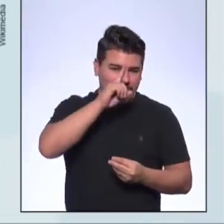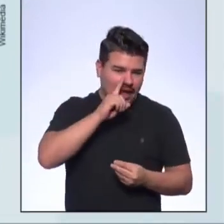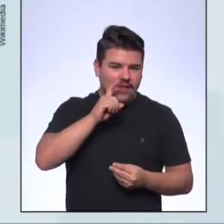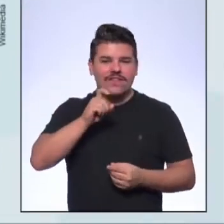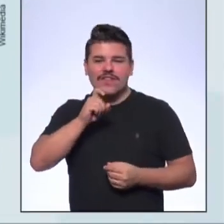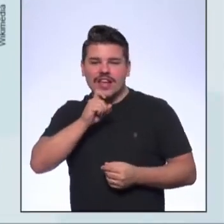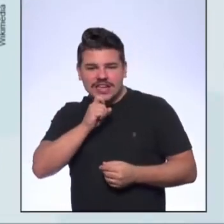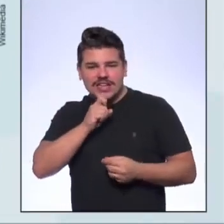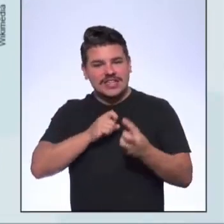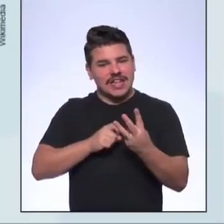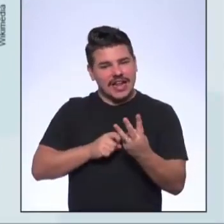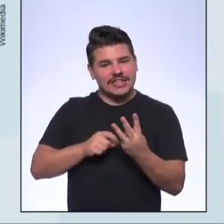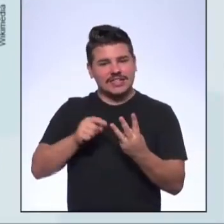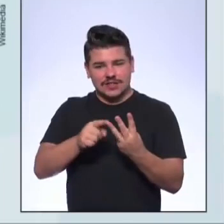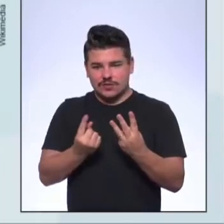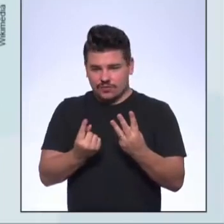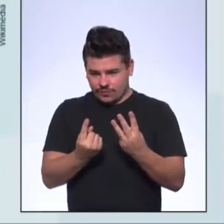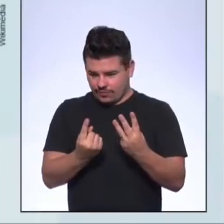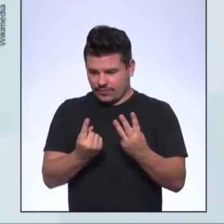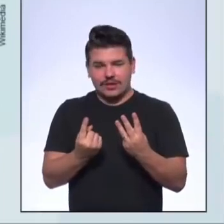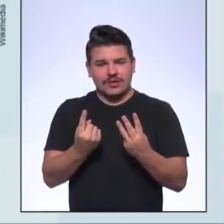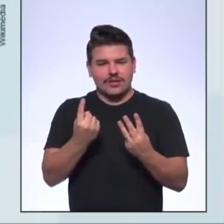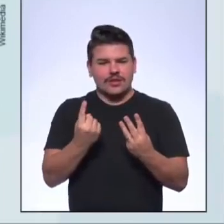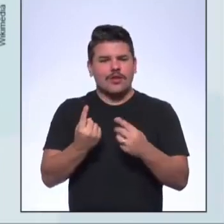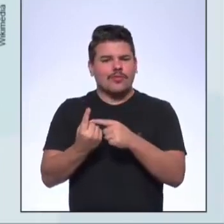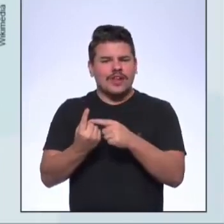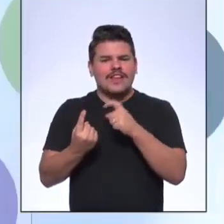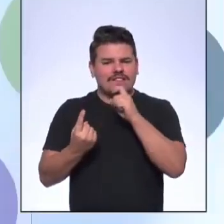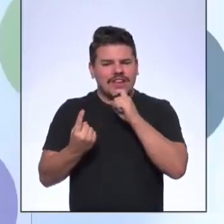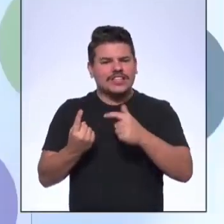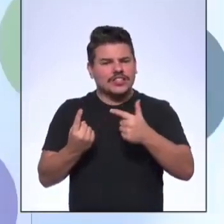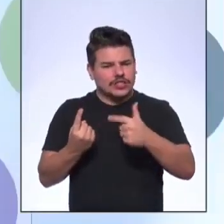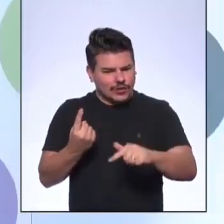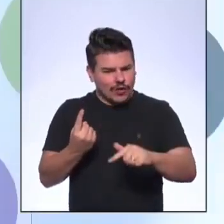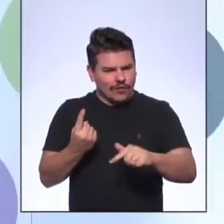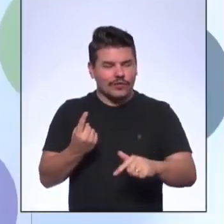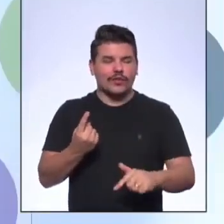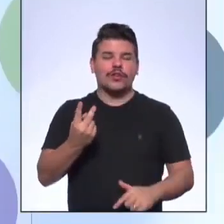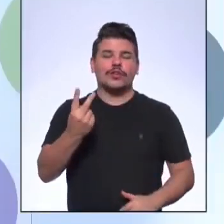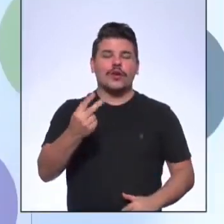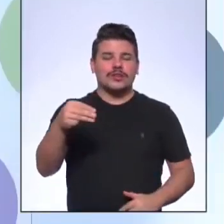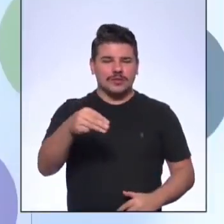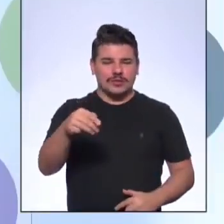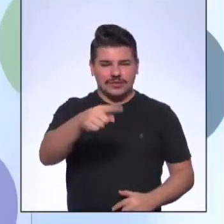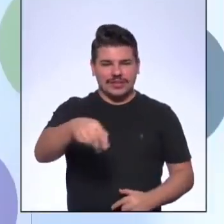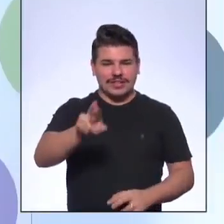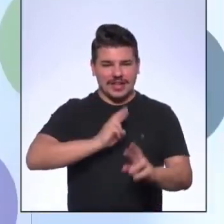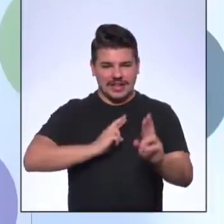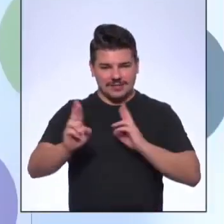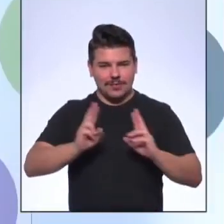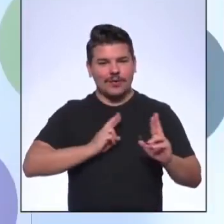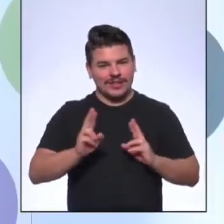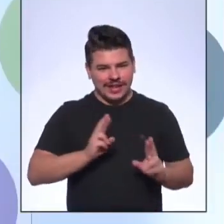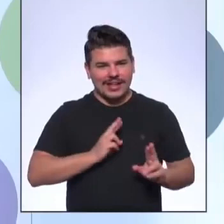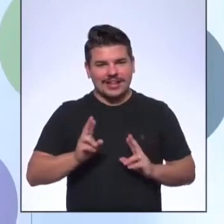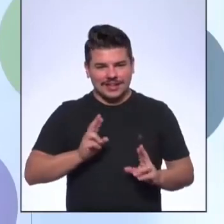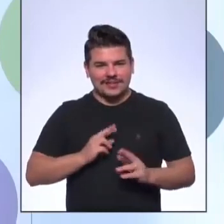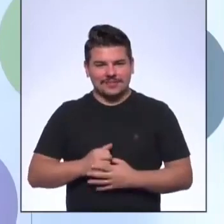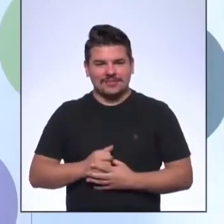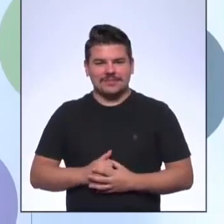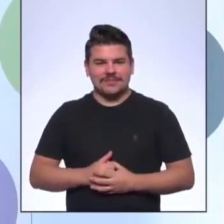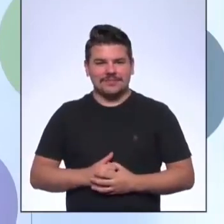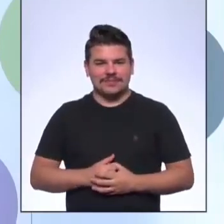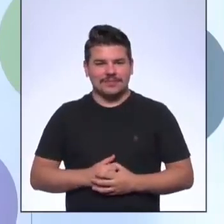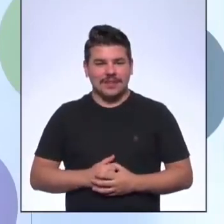3:1. Por que a verde reapareceu? 2 minutos para vocês pensarem e responderem essas questões aí,